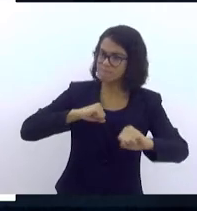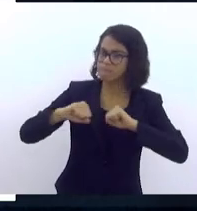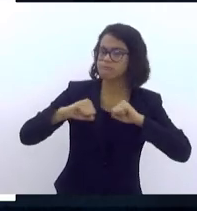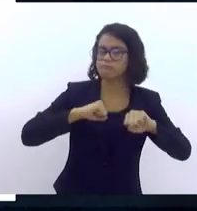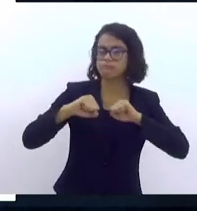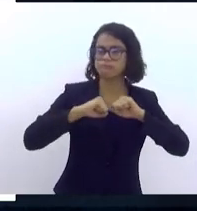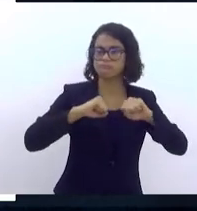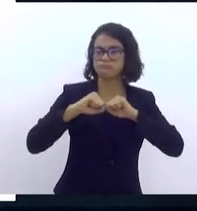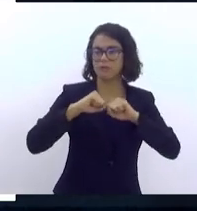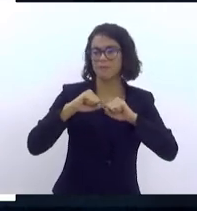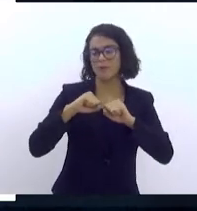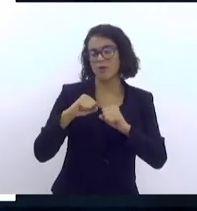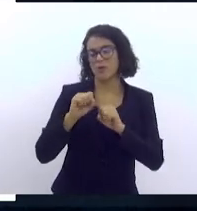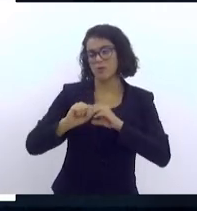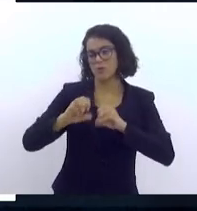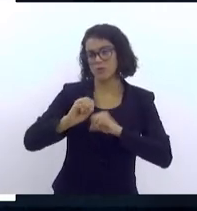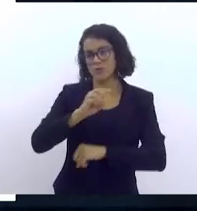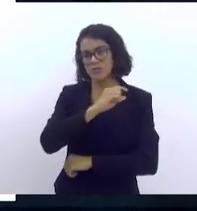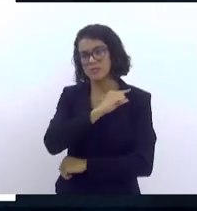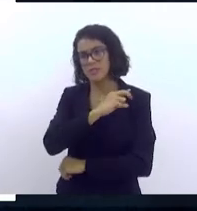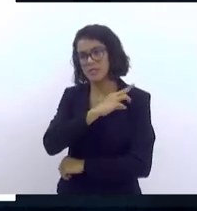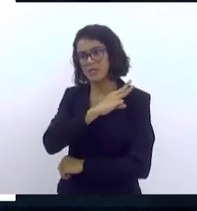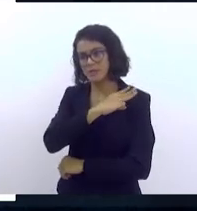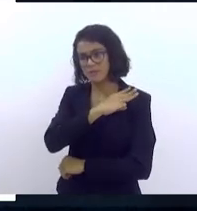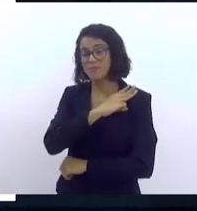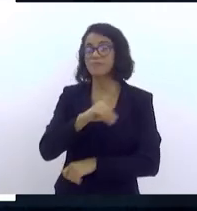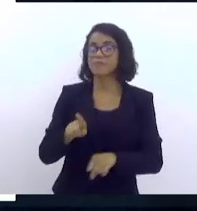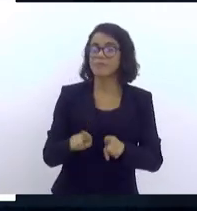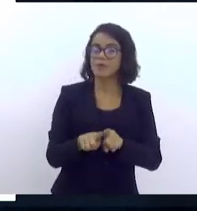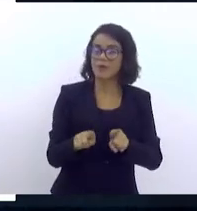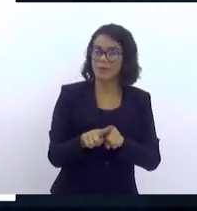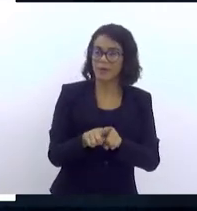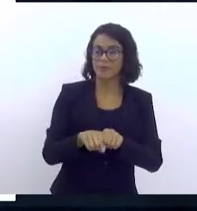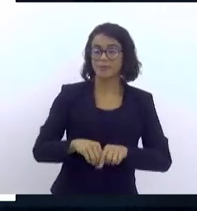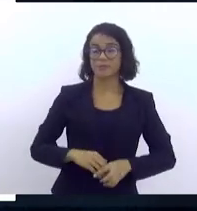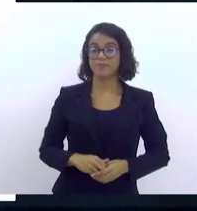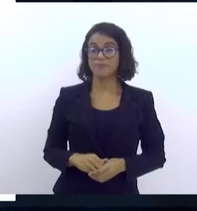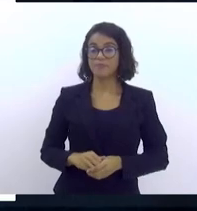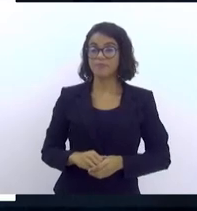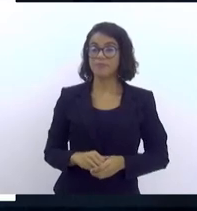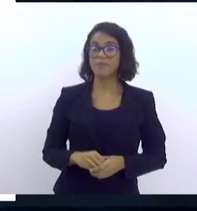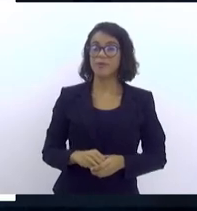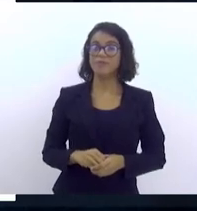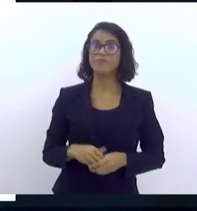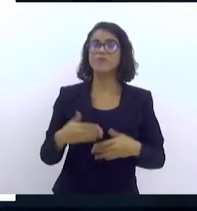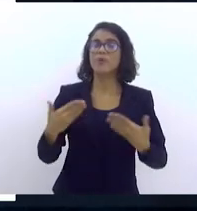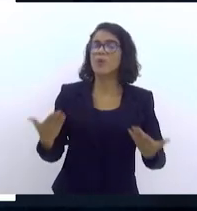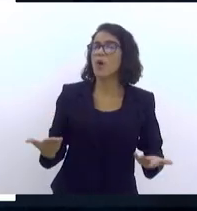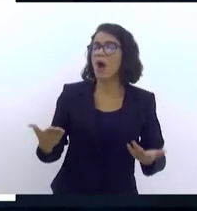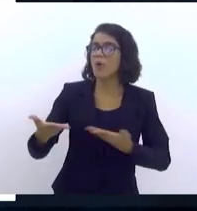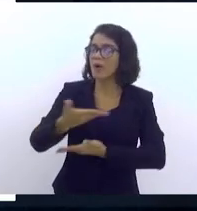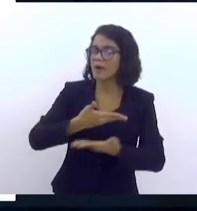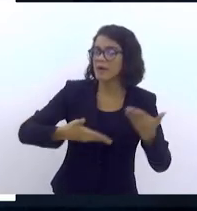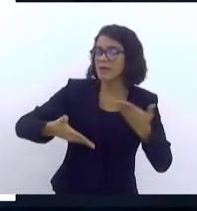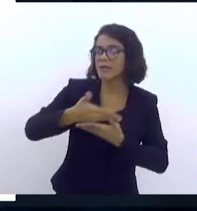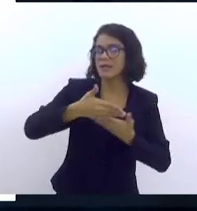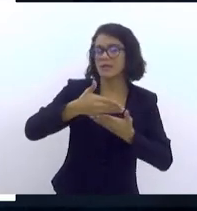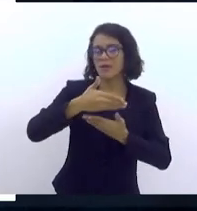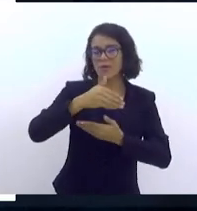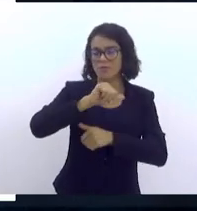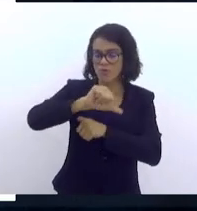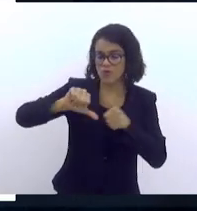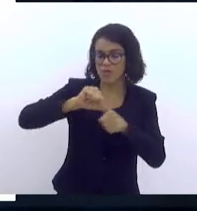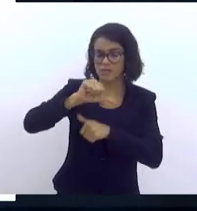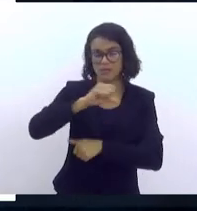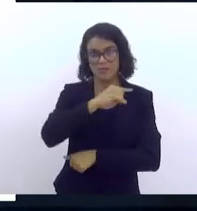do ensino médio no sentido de exigir a revogação da reforma do ensino médio e o qual é a relação entre a Reforma do ensino